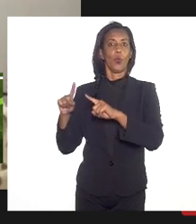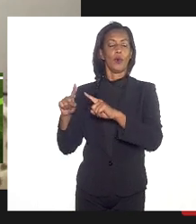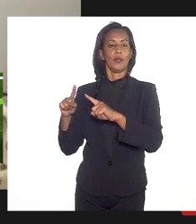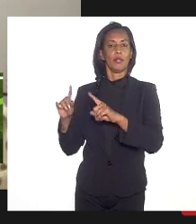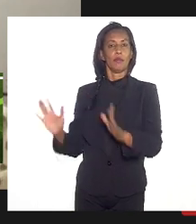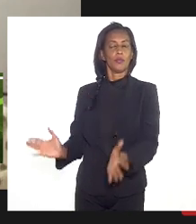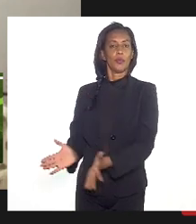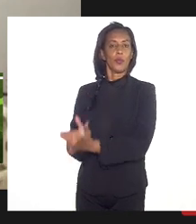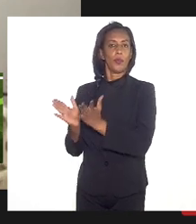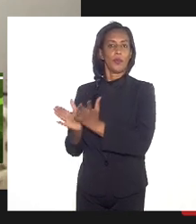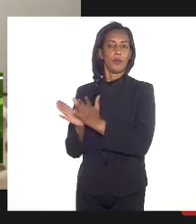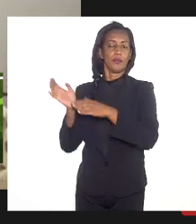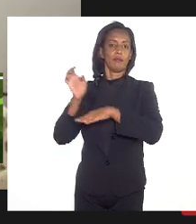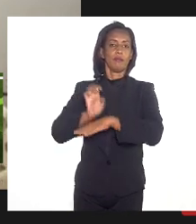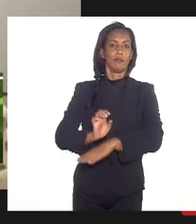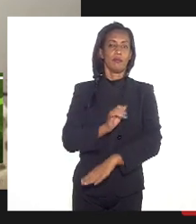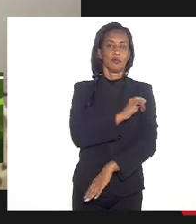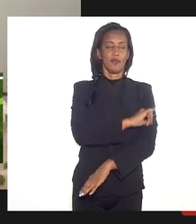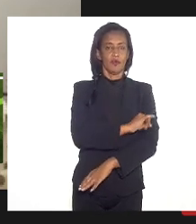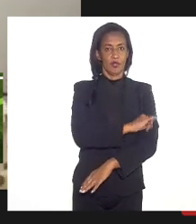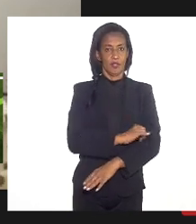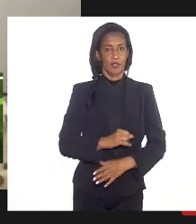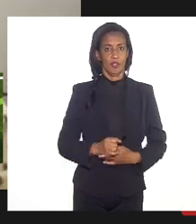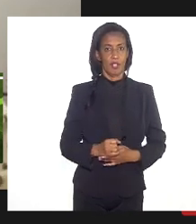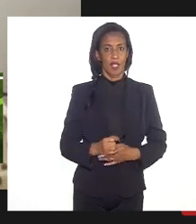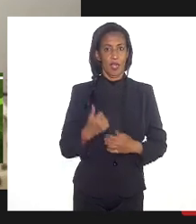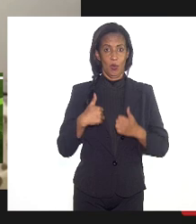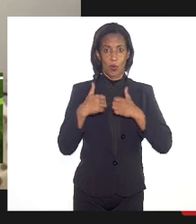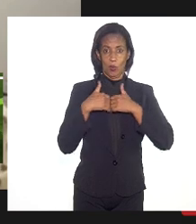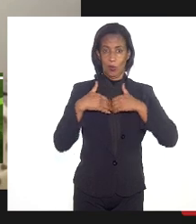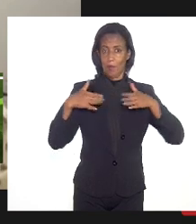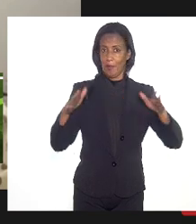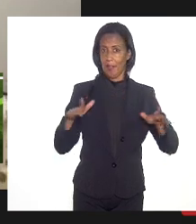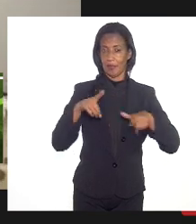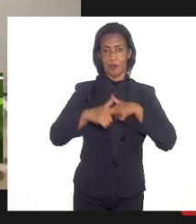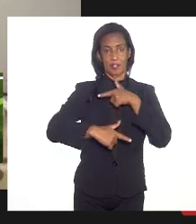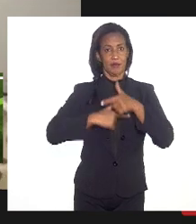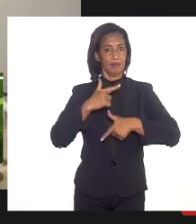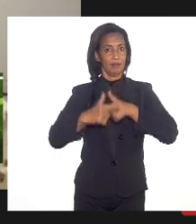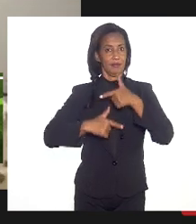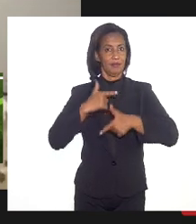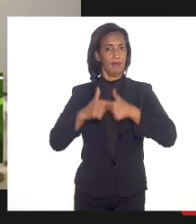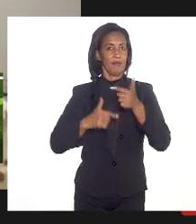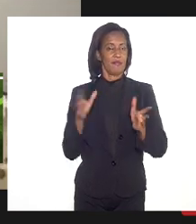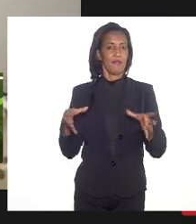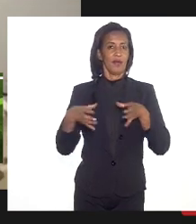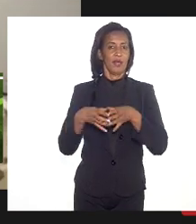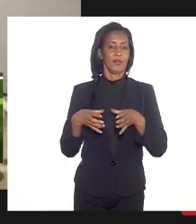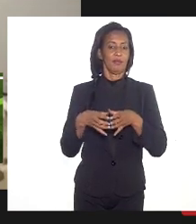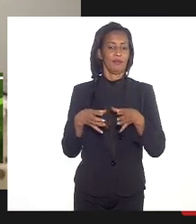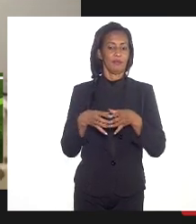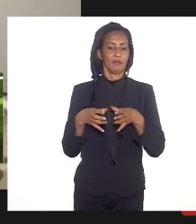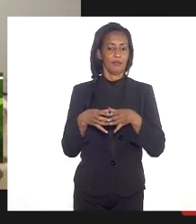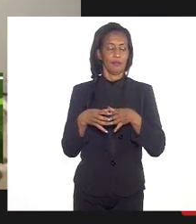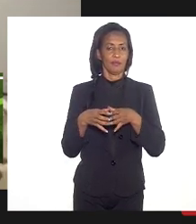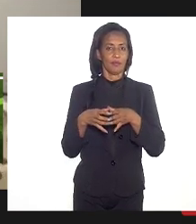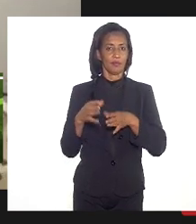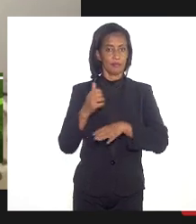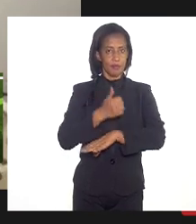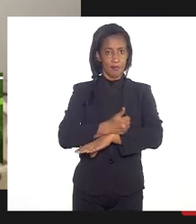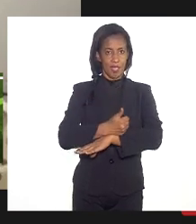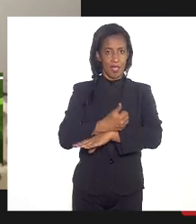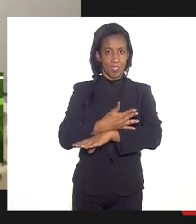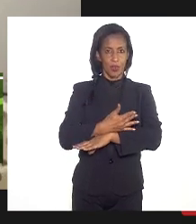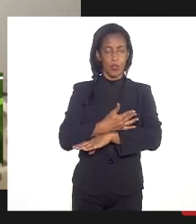à Extrema Pobreza no Estado do Rio de Janeiro, dou por aberto os trabalhos da comissão às